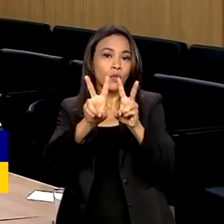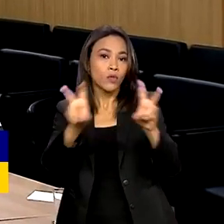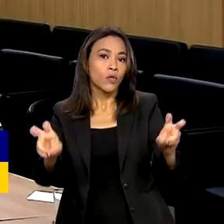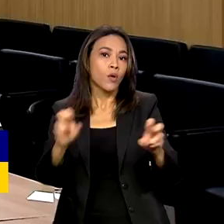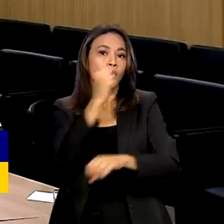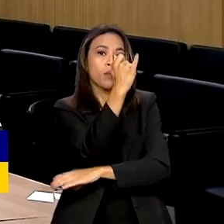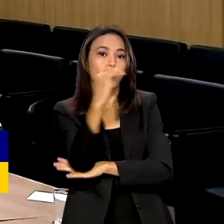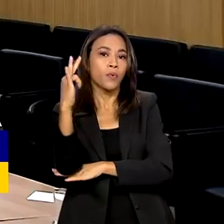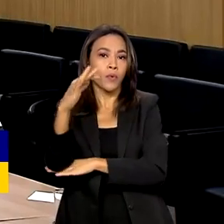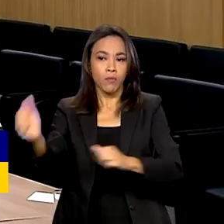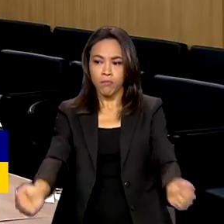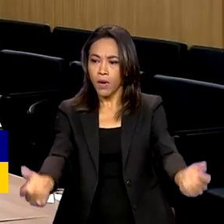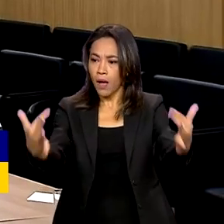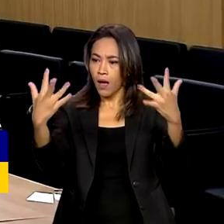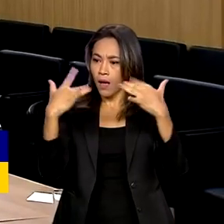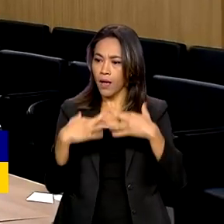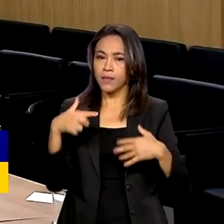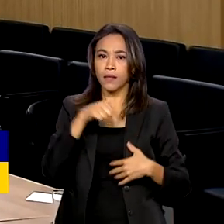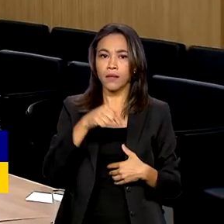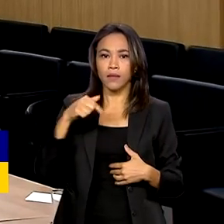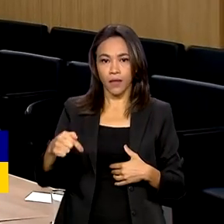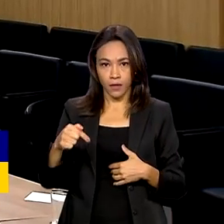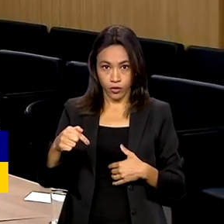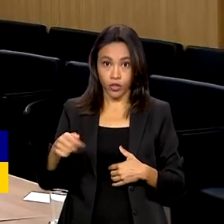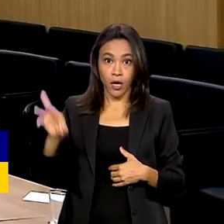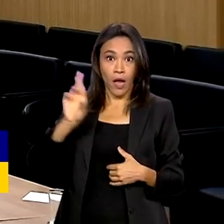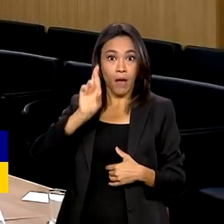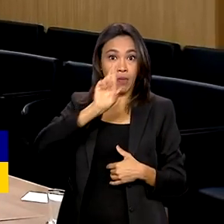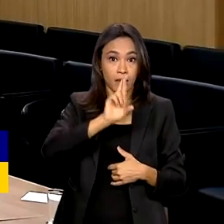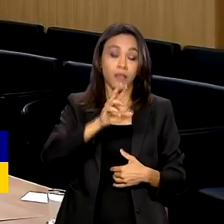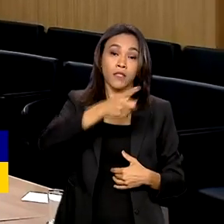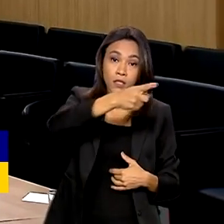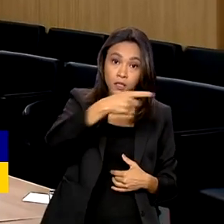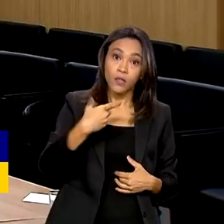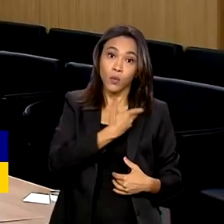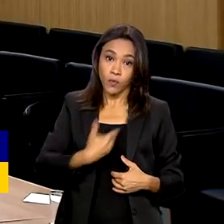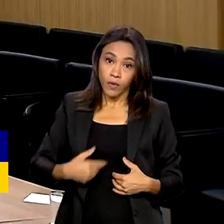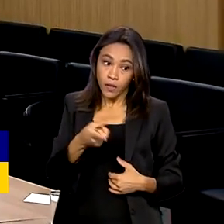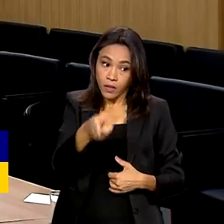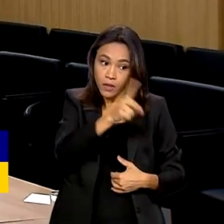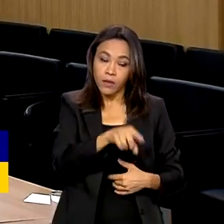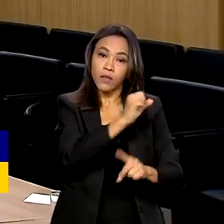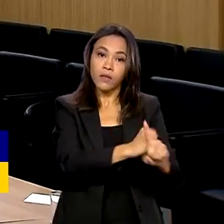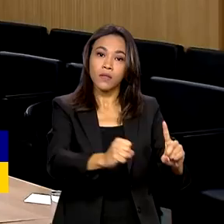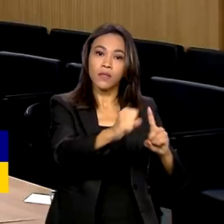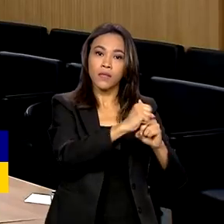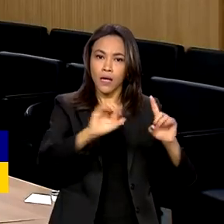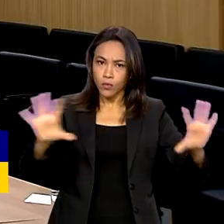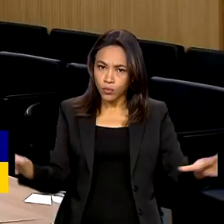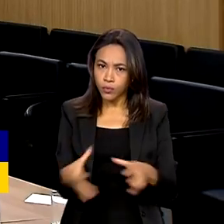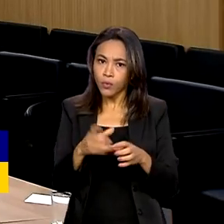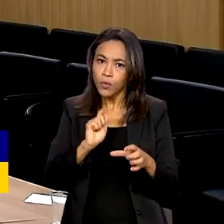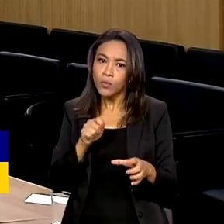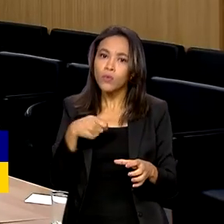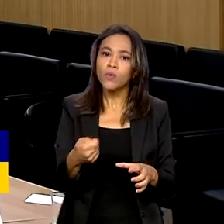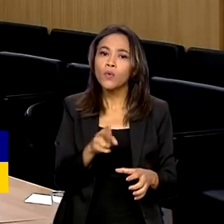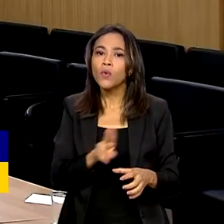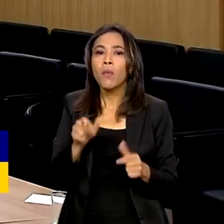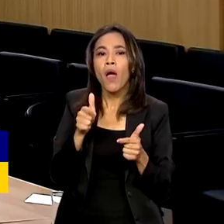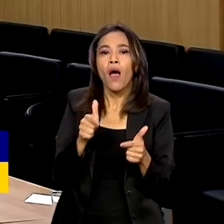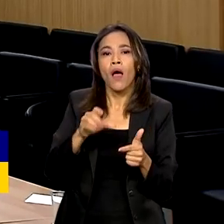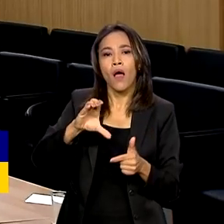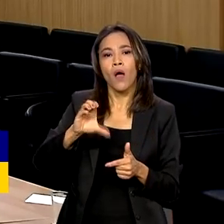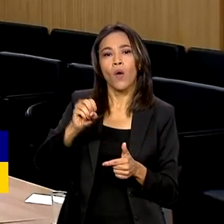reúne 77 representantes de órgãos públicos e da sociedade civil, integra o chamado Conselhão do Governo,